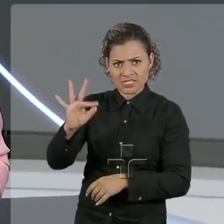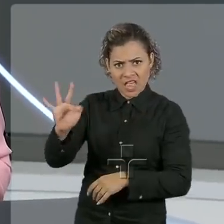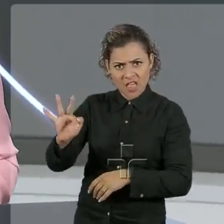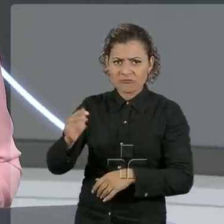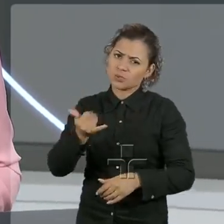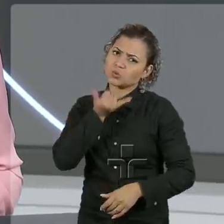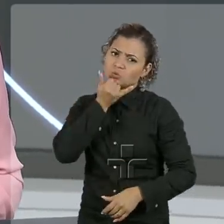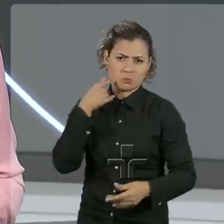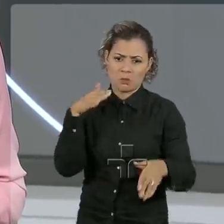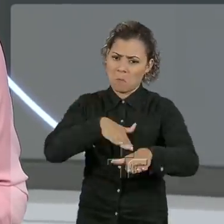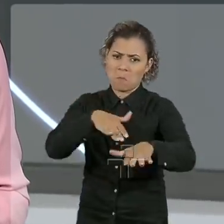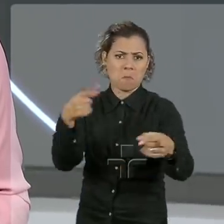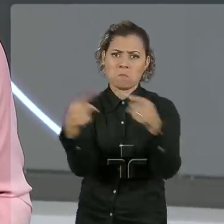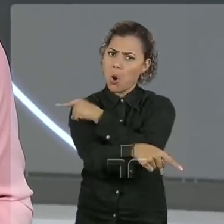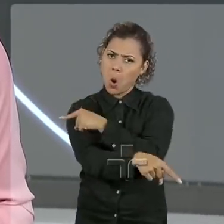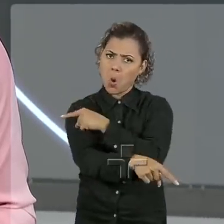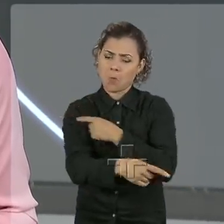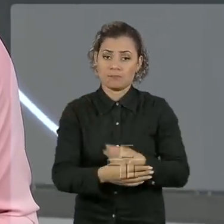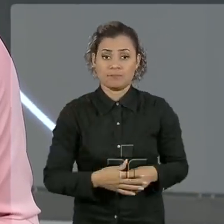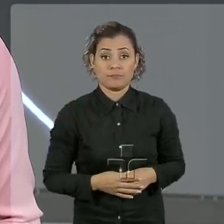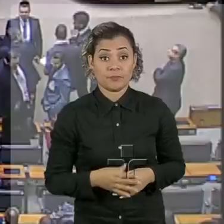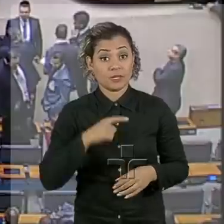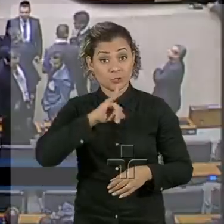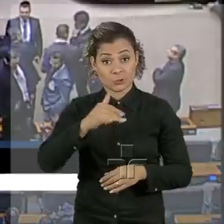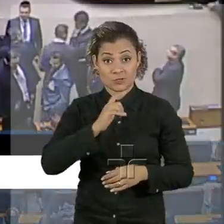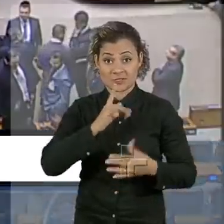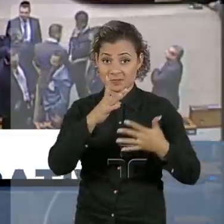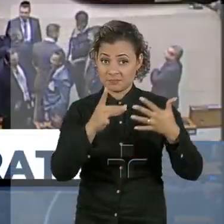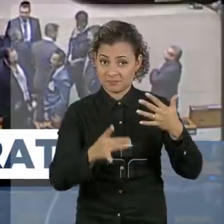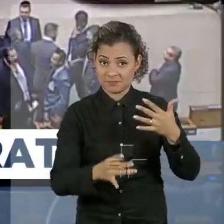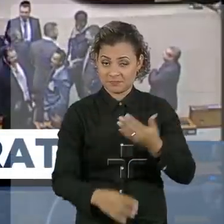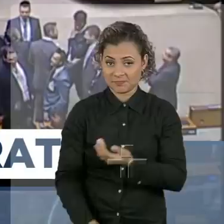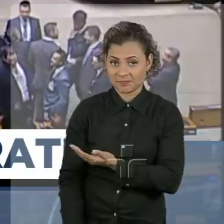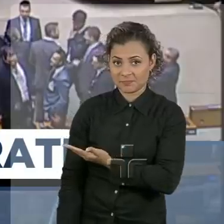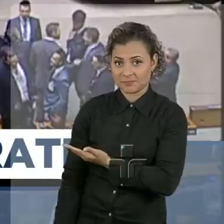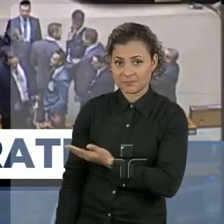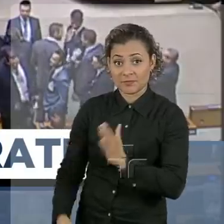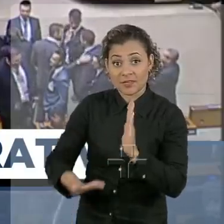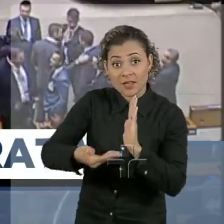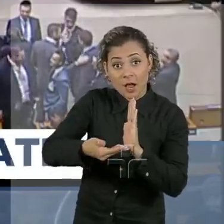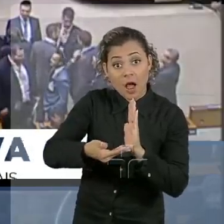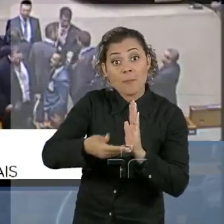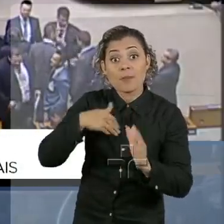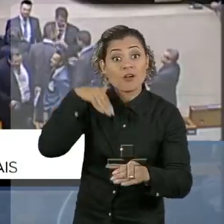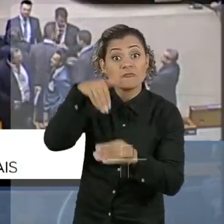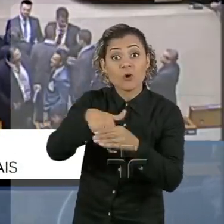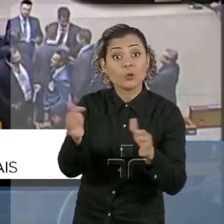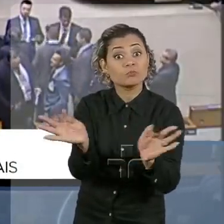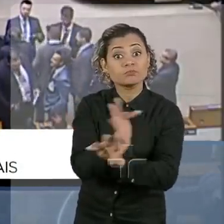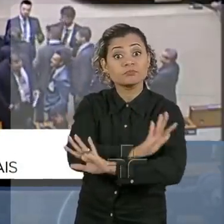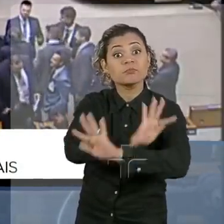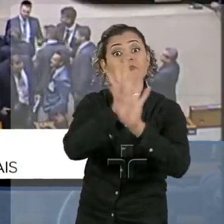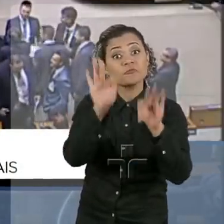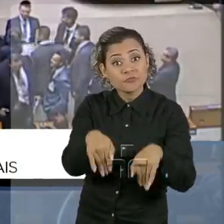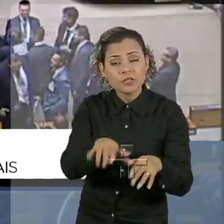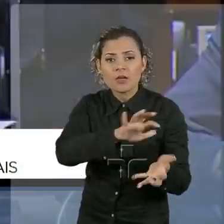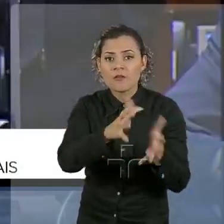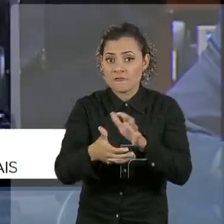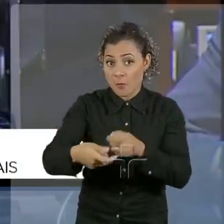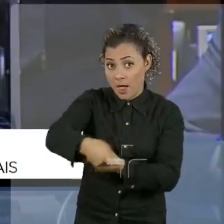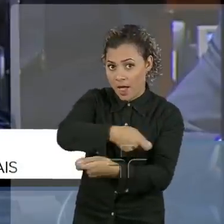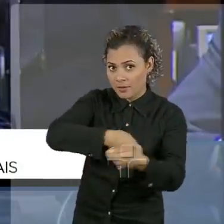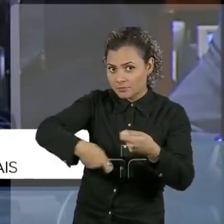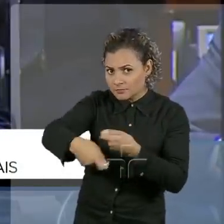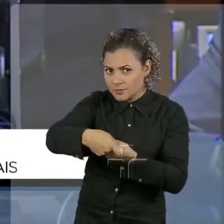errada. E o Jornal da Cultura tem muito mais. Câmara conclui a votação da reforma administrativa